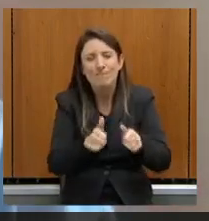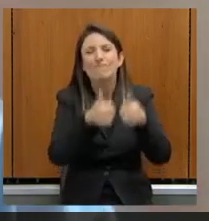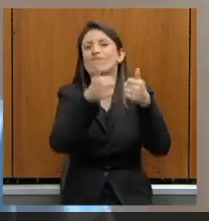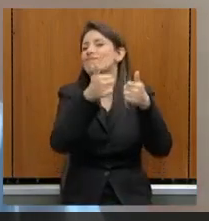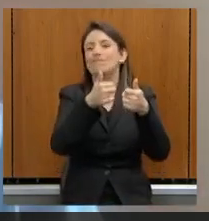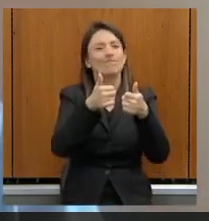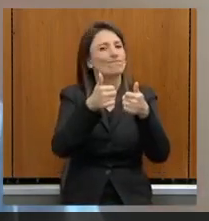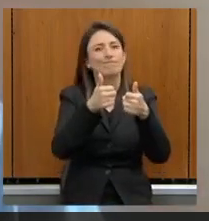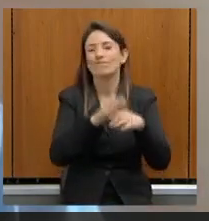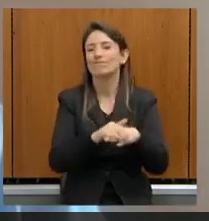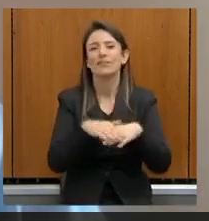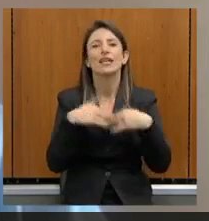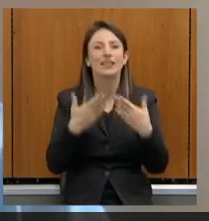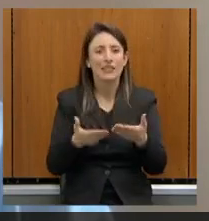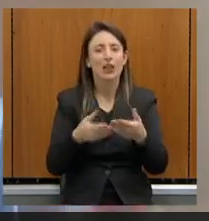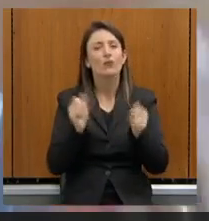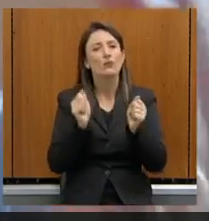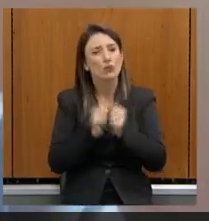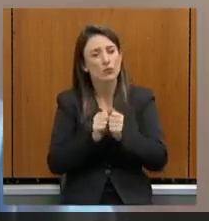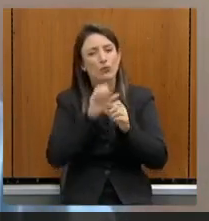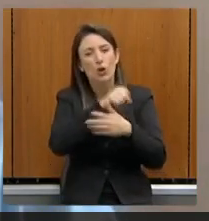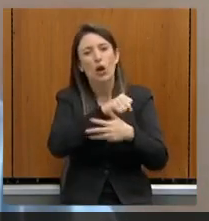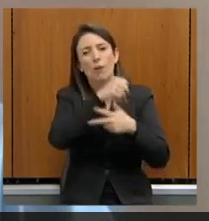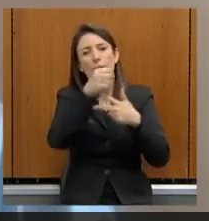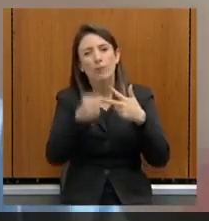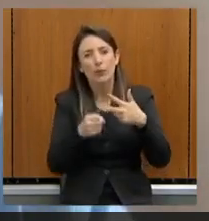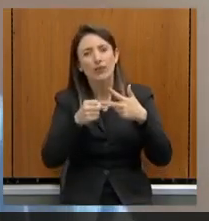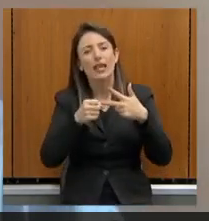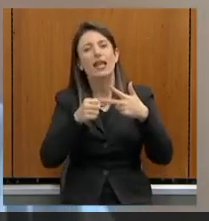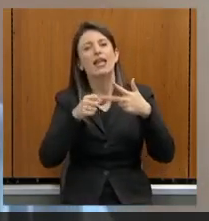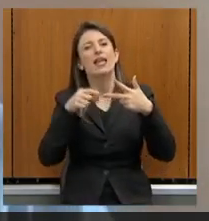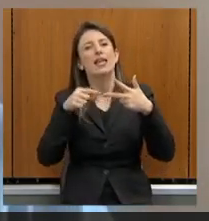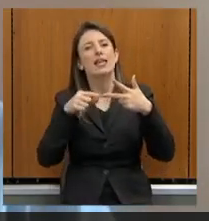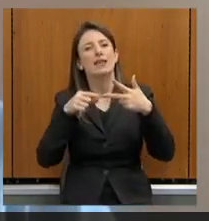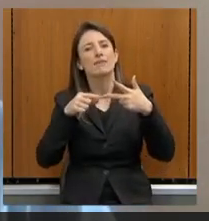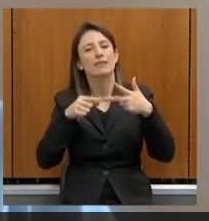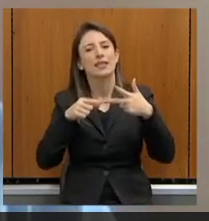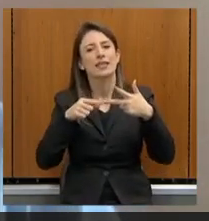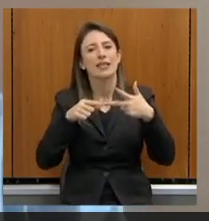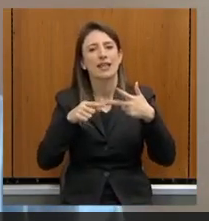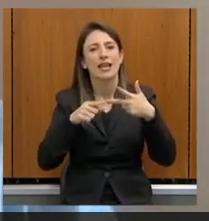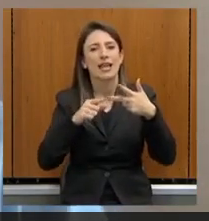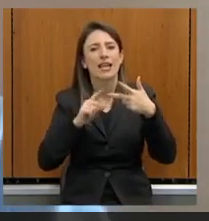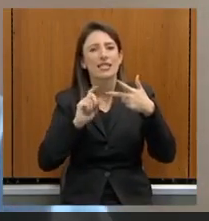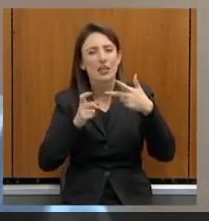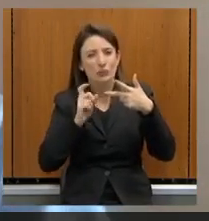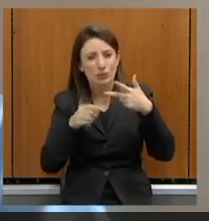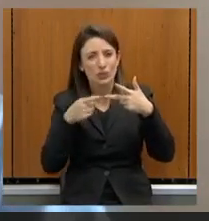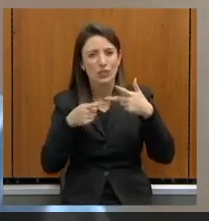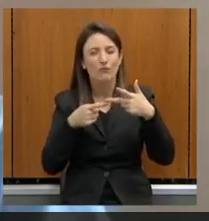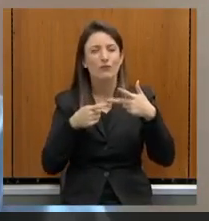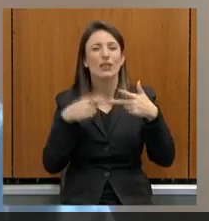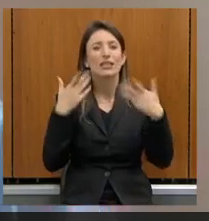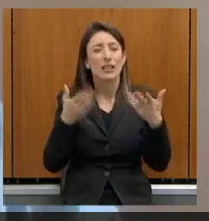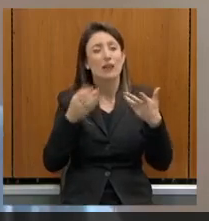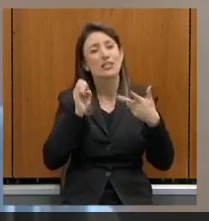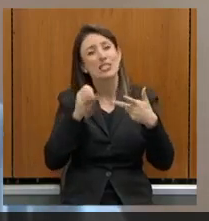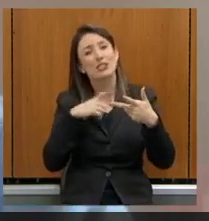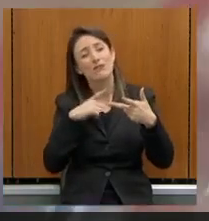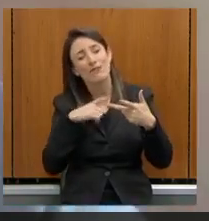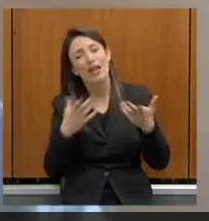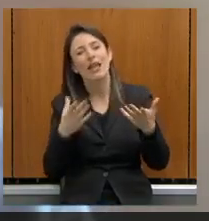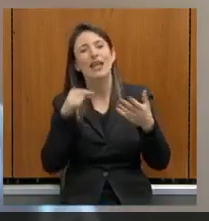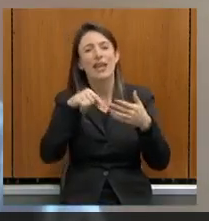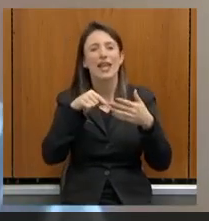com a ação do Poder Executivo, priorizando e tendo essas fontes de oportunidades, BDMG